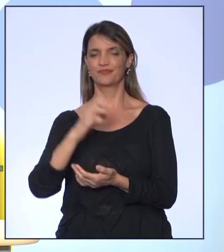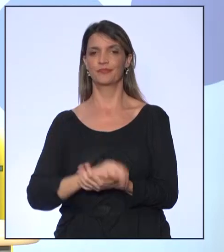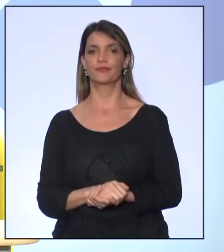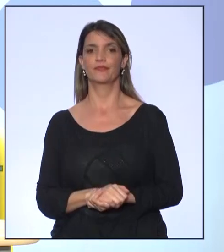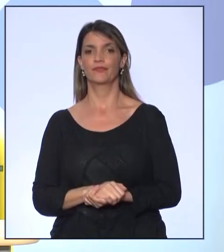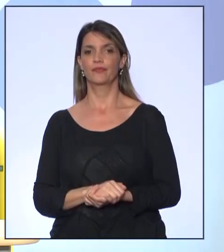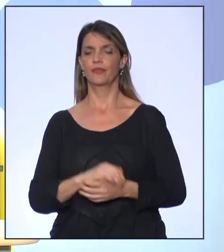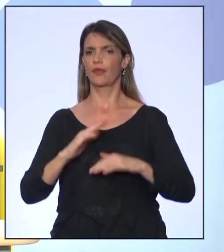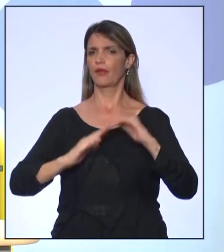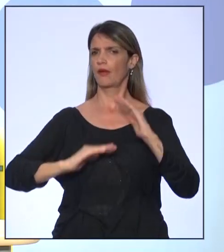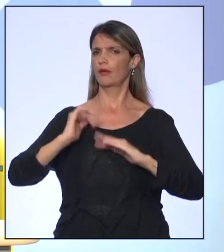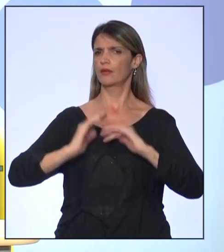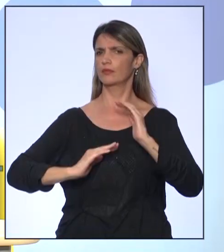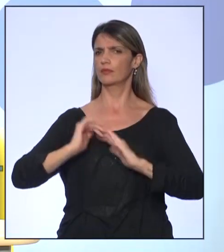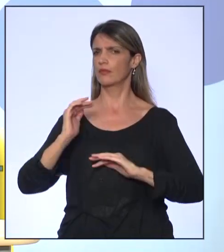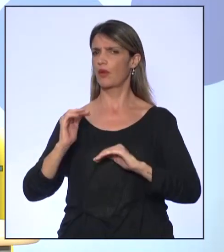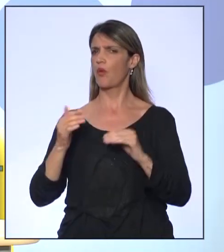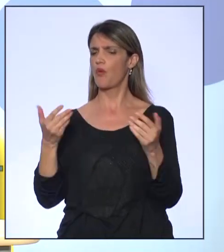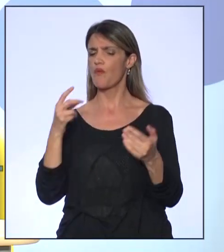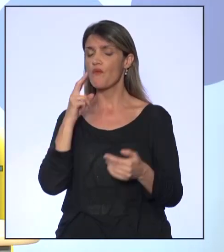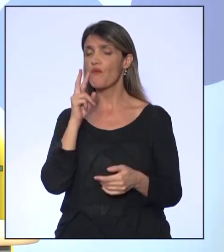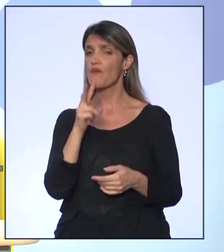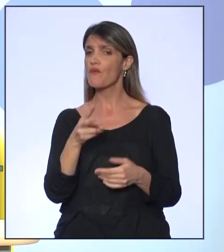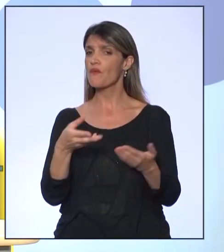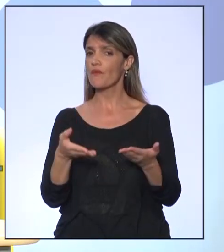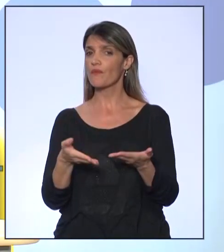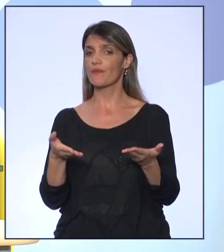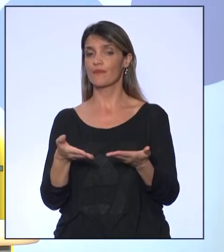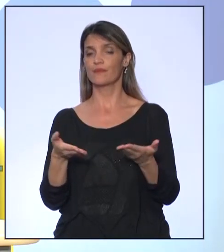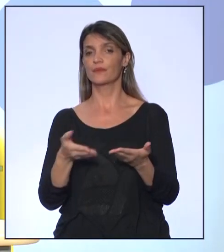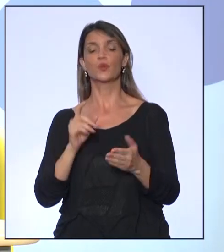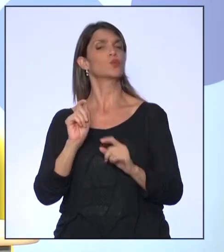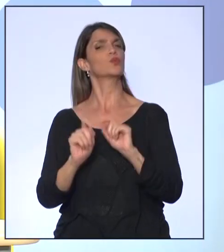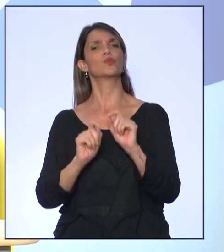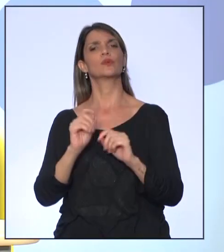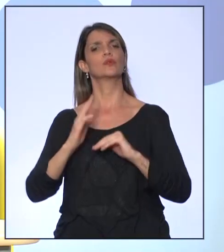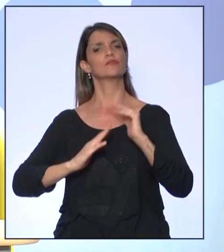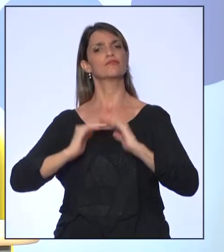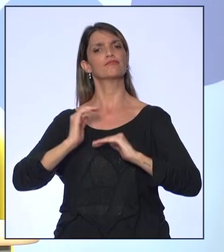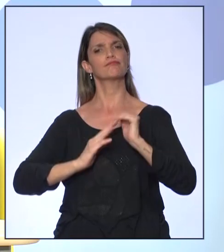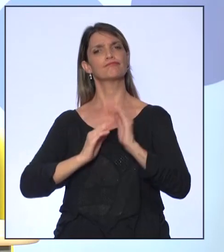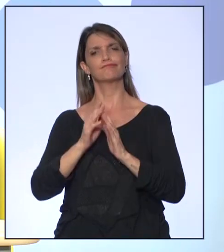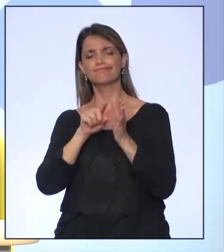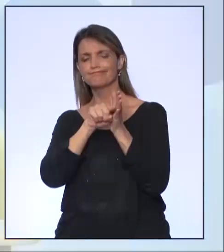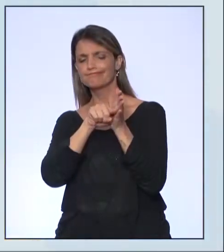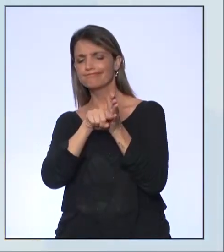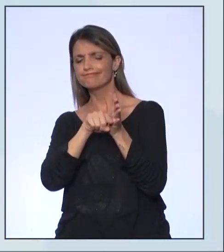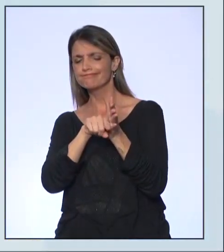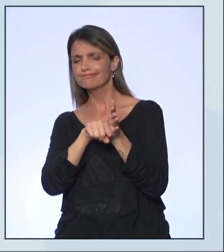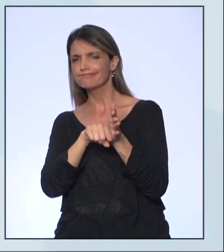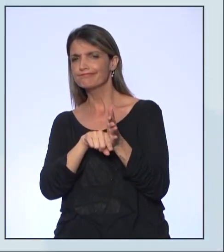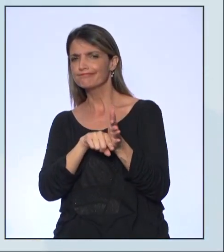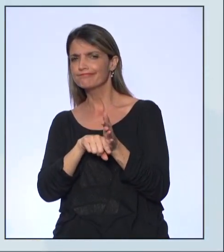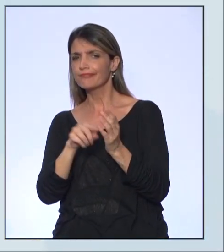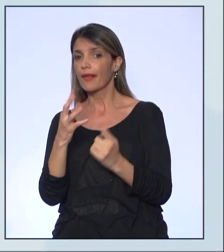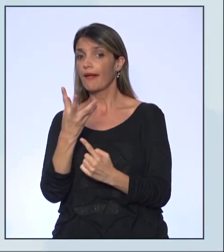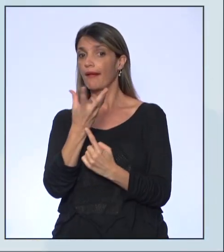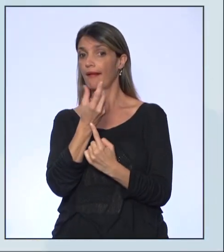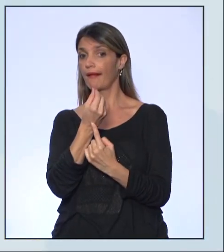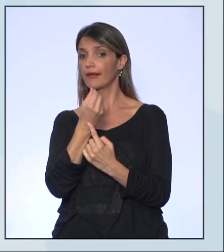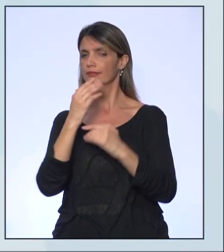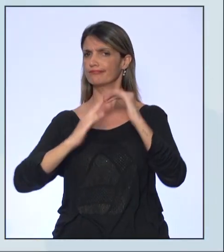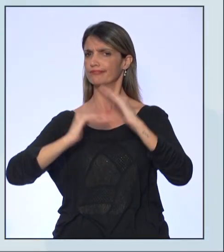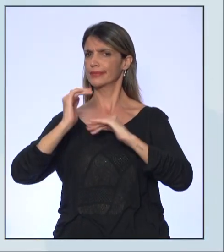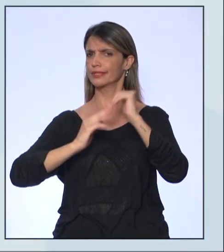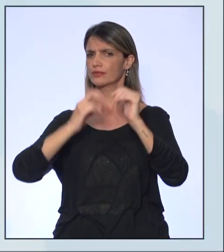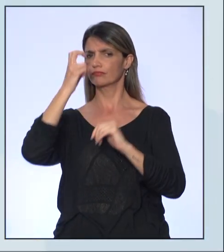A habilidade que nós iremos trabalhar hoje, né, é a habilidade de investigar. Investigar a arte e as